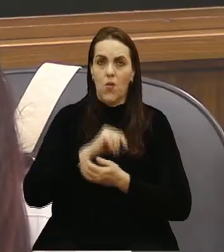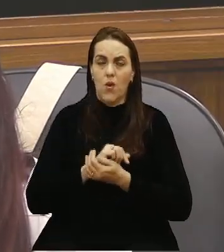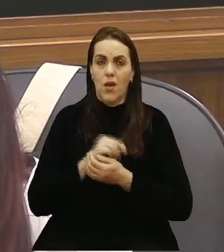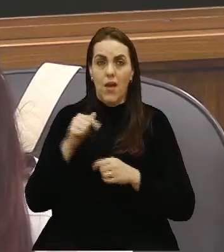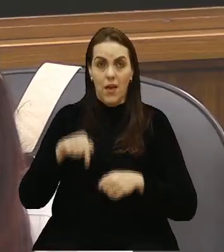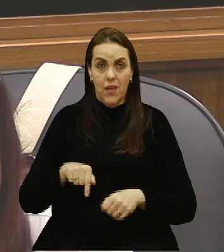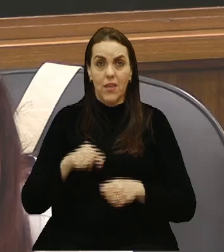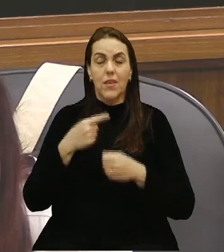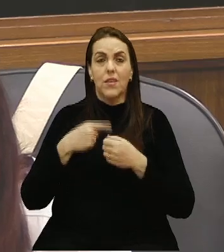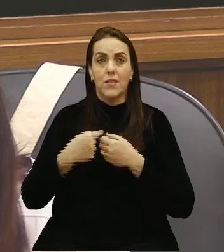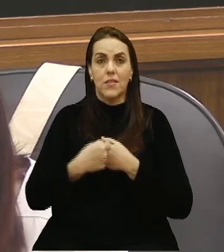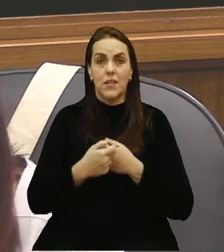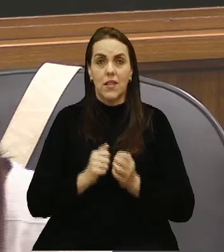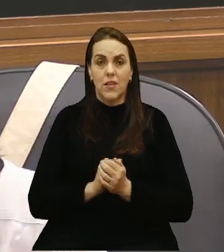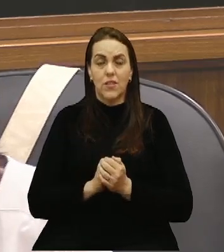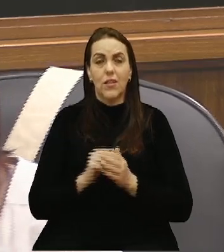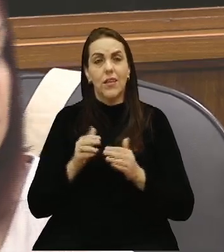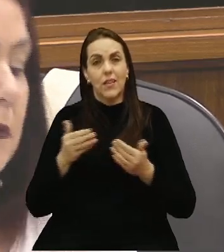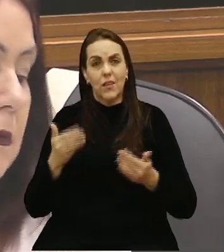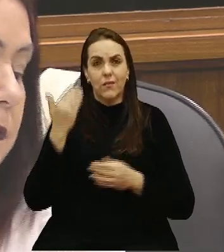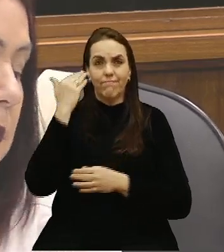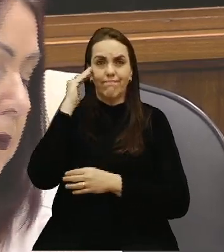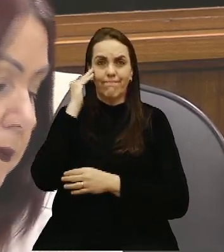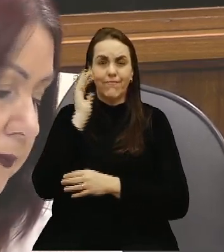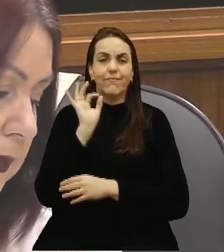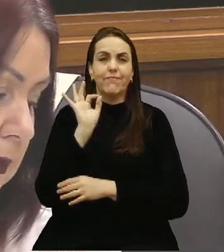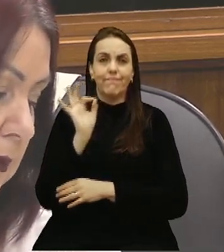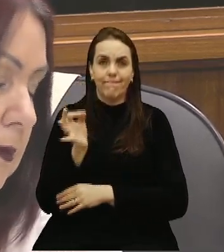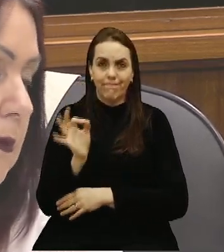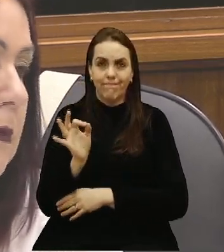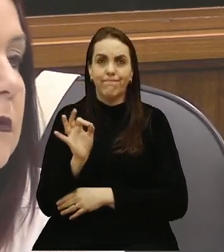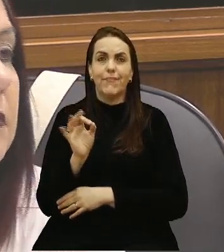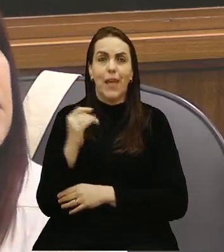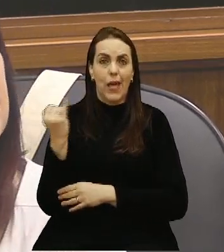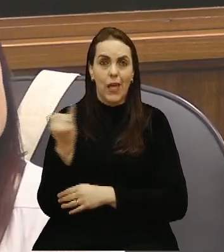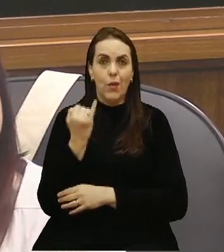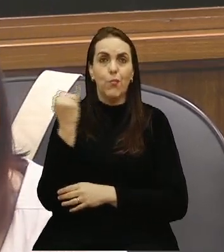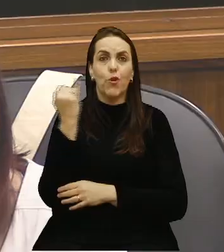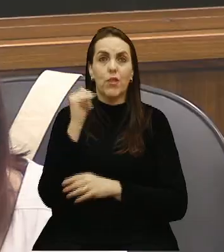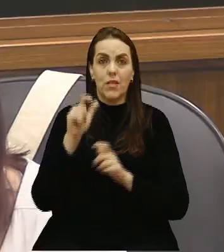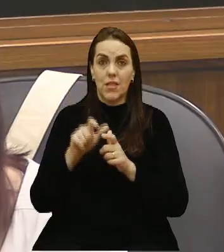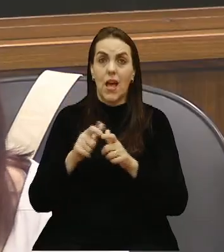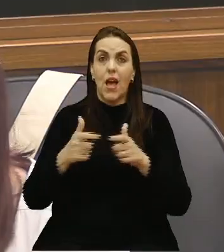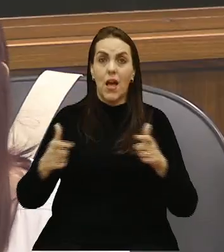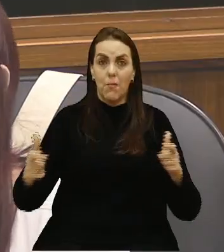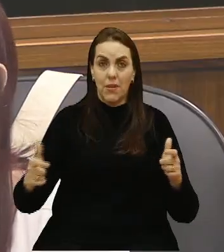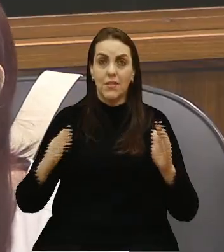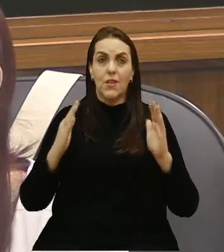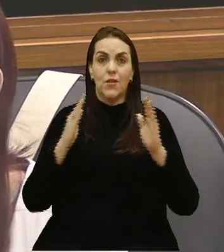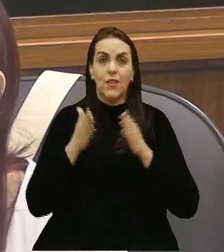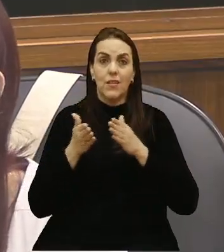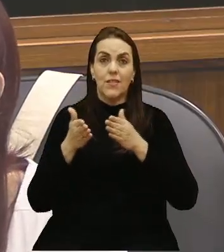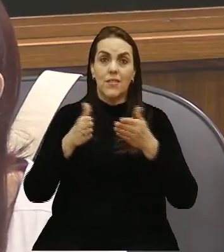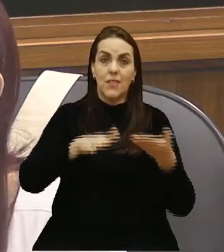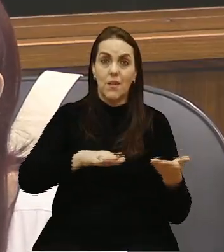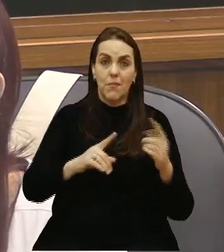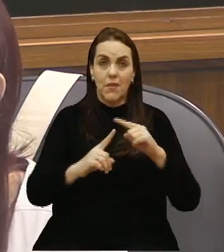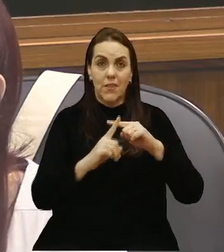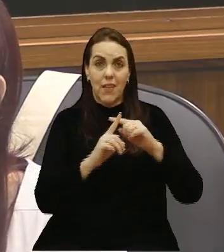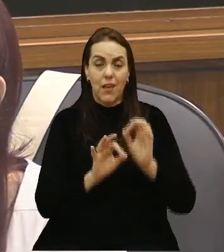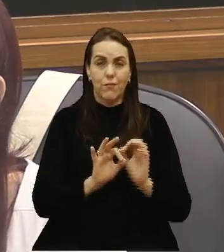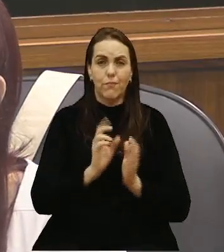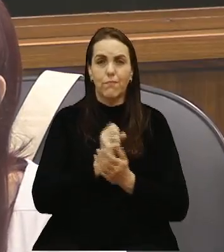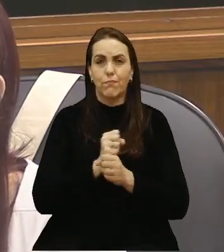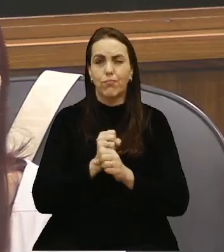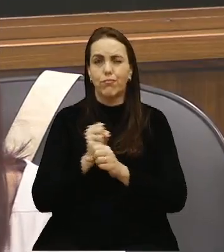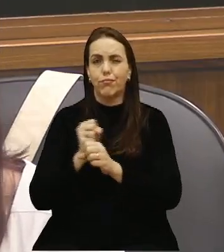é entendendo, sim, a importância da ampliação desses cemitérios centenários, mas é também por vários